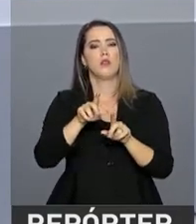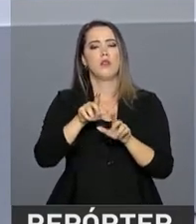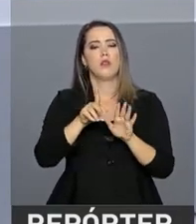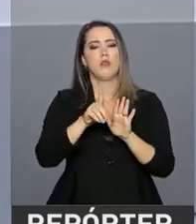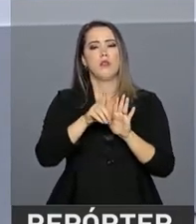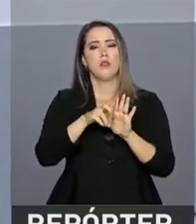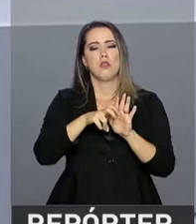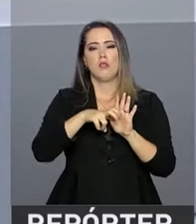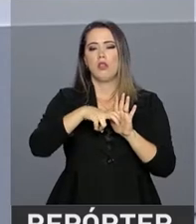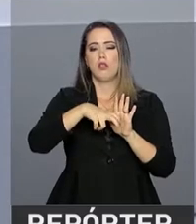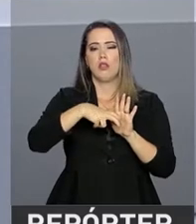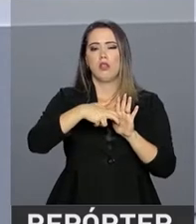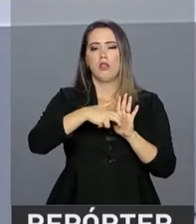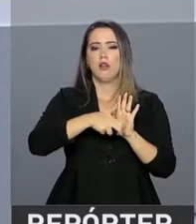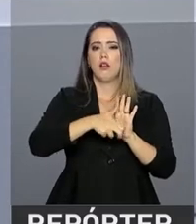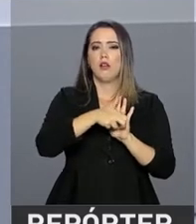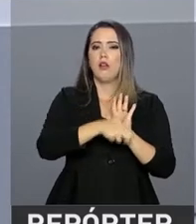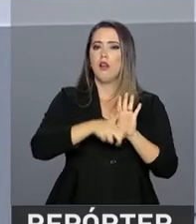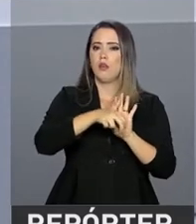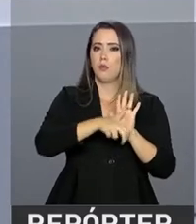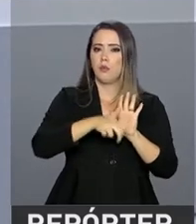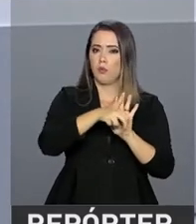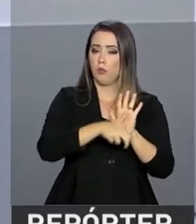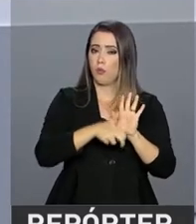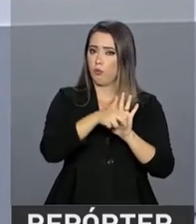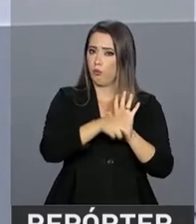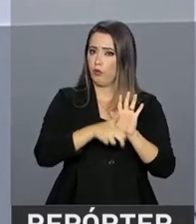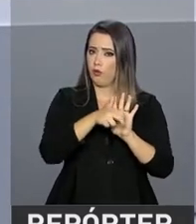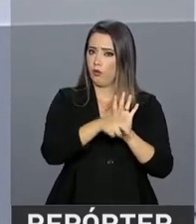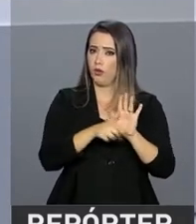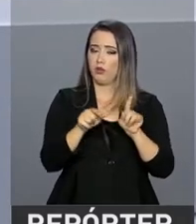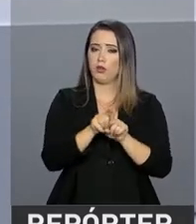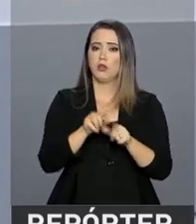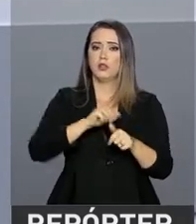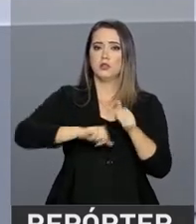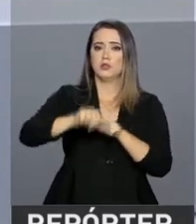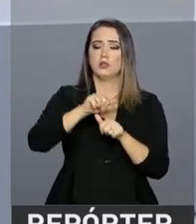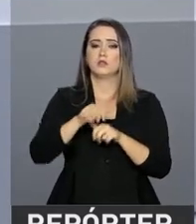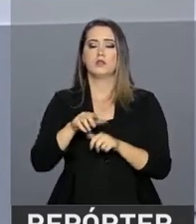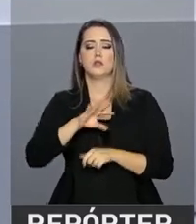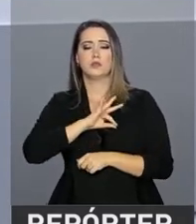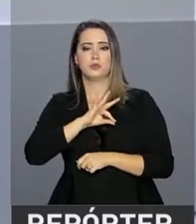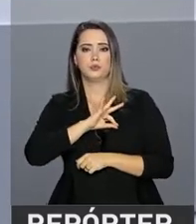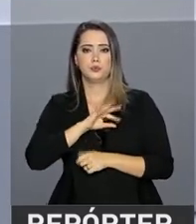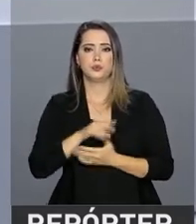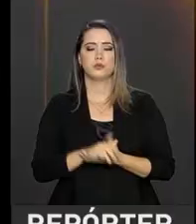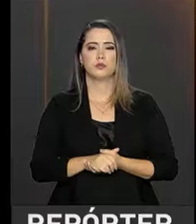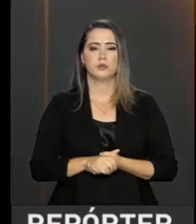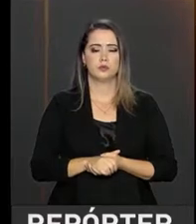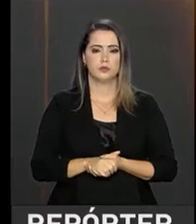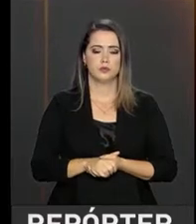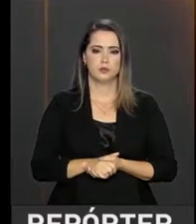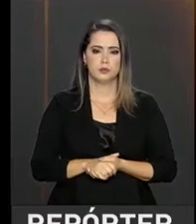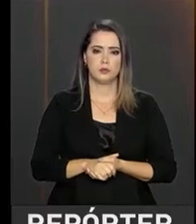transfere a polícia federal a investigação de crimes de ódio praticados contra as mulheres na internet